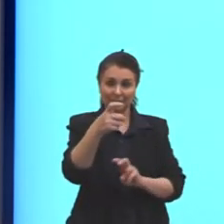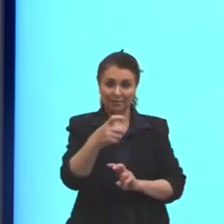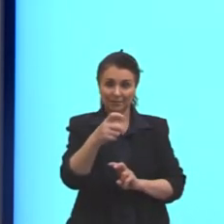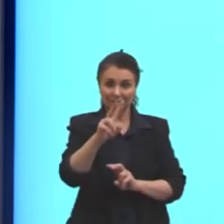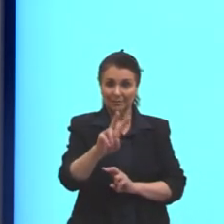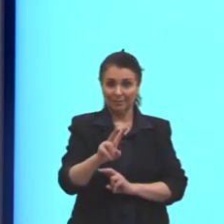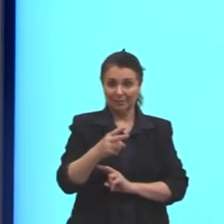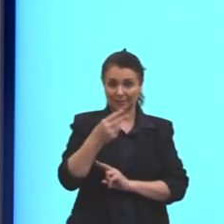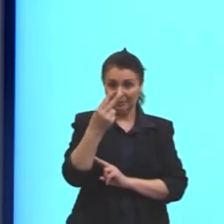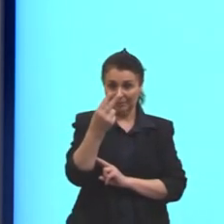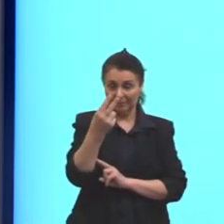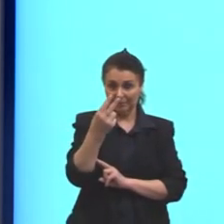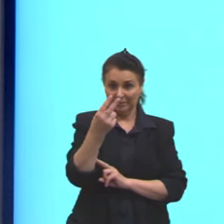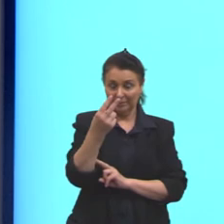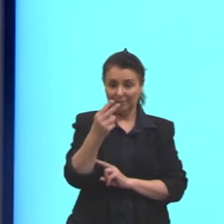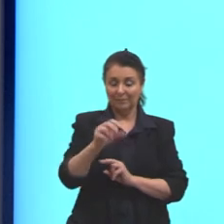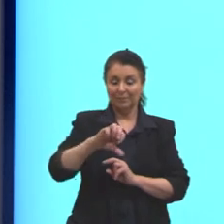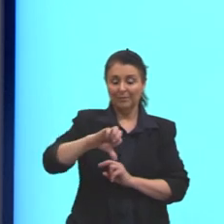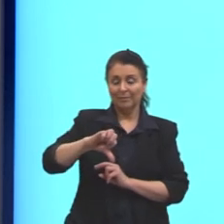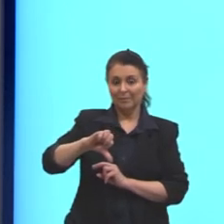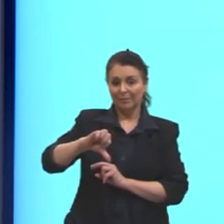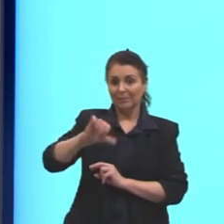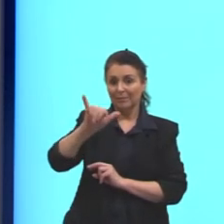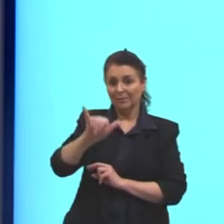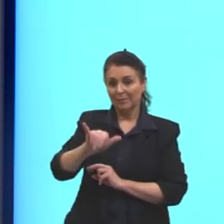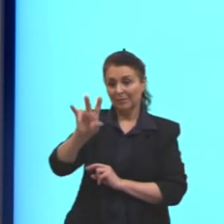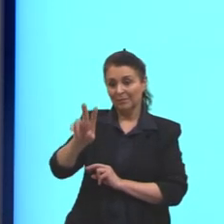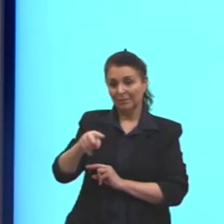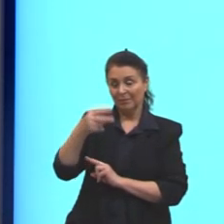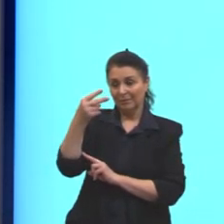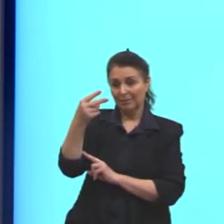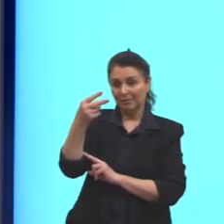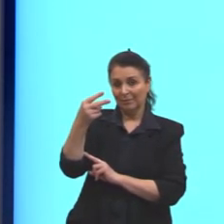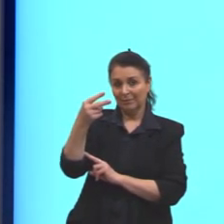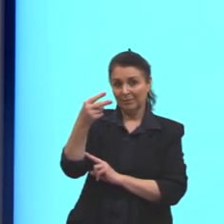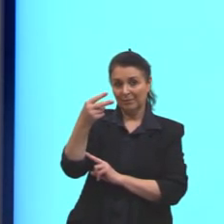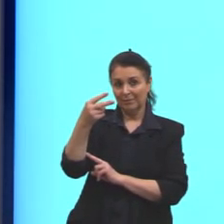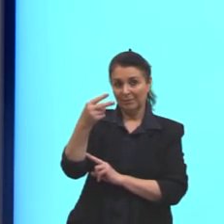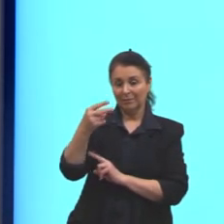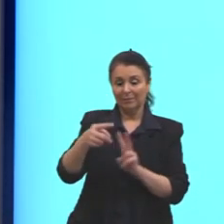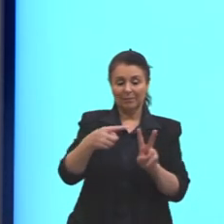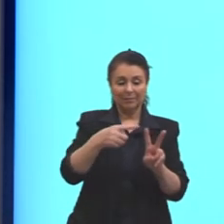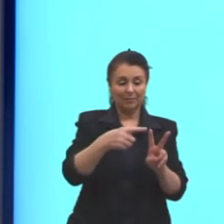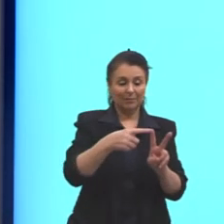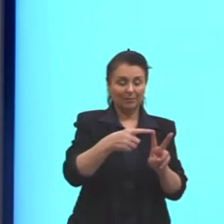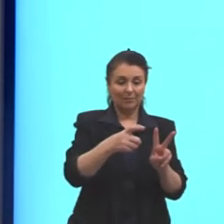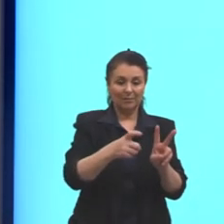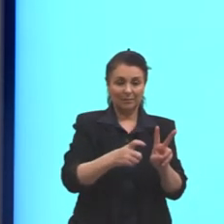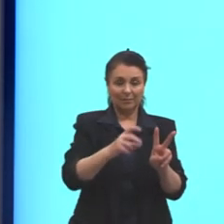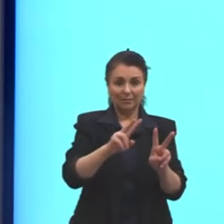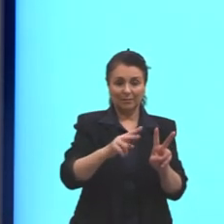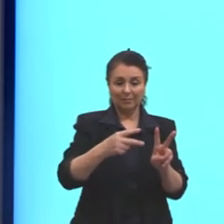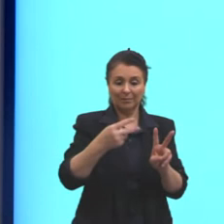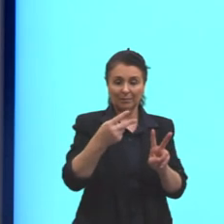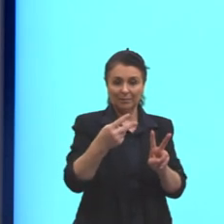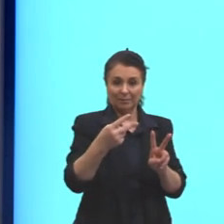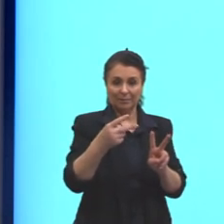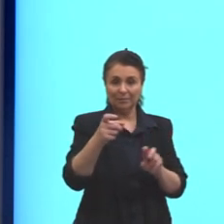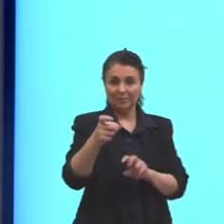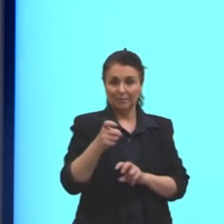quadrado e também o nove y ao quadrado bom raiz de x ao quadrado x